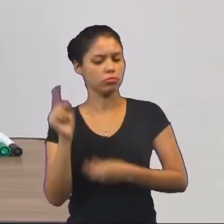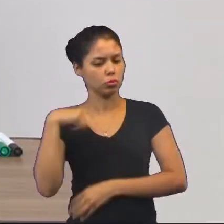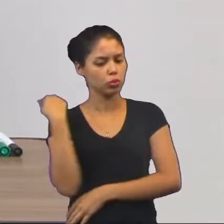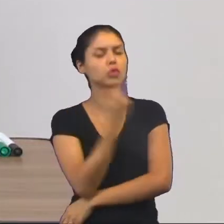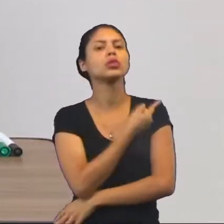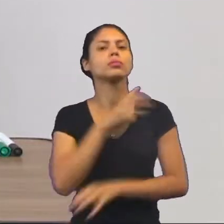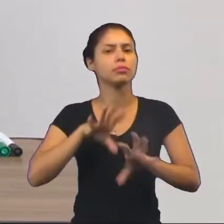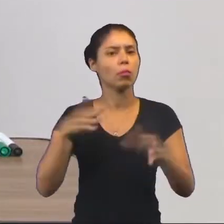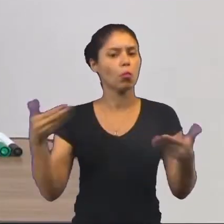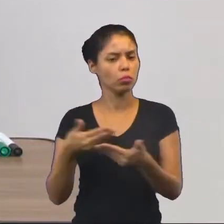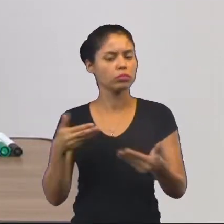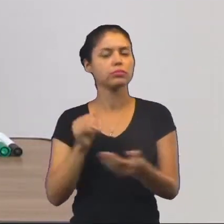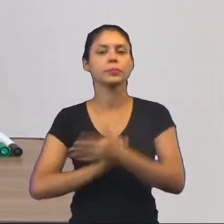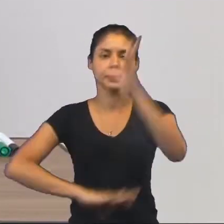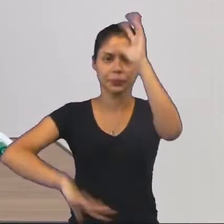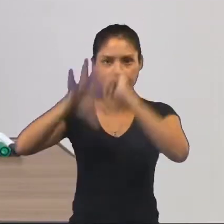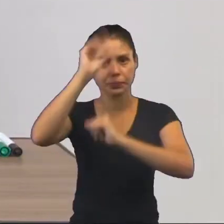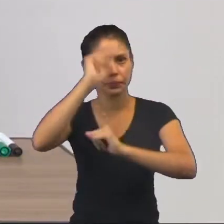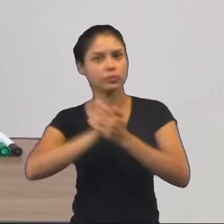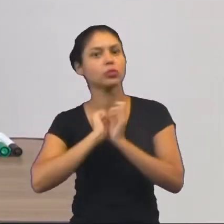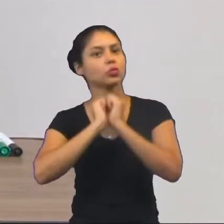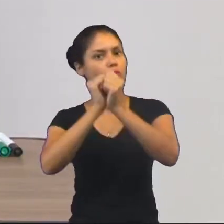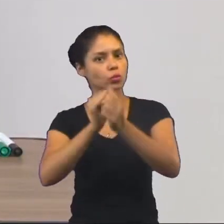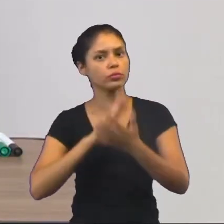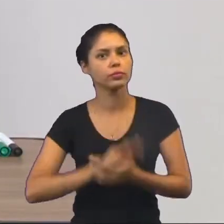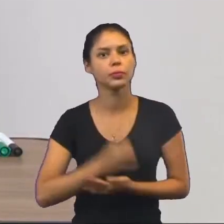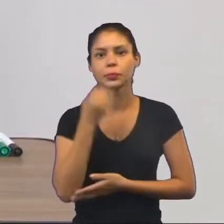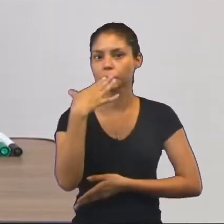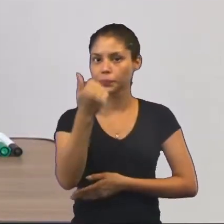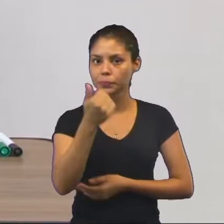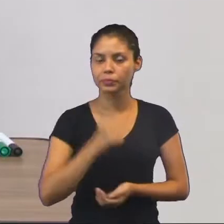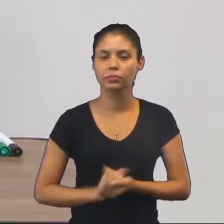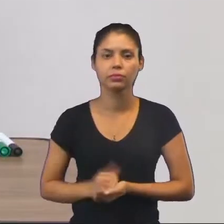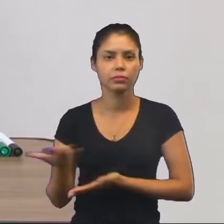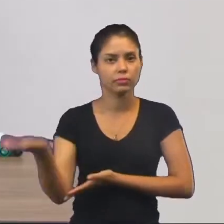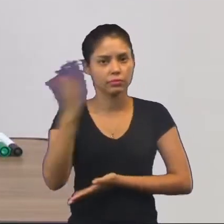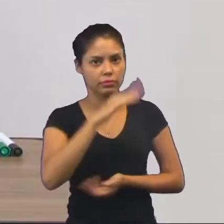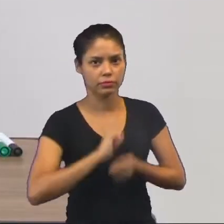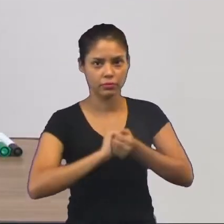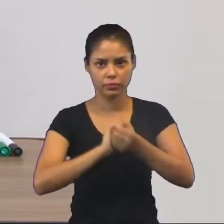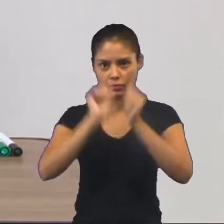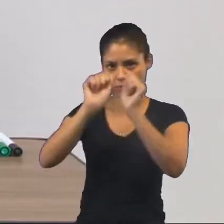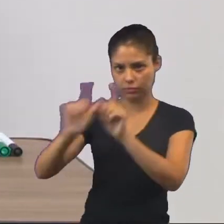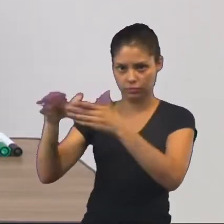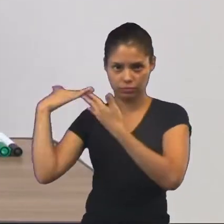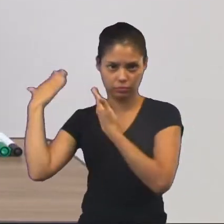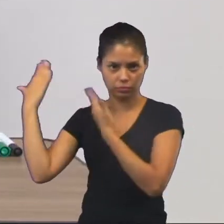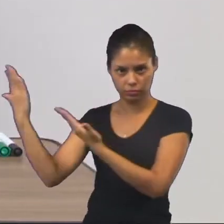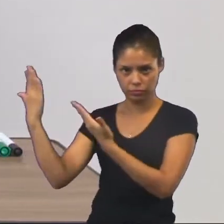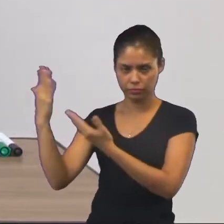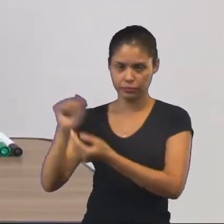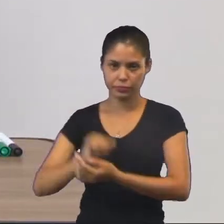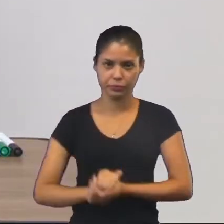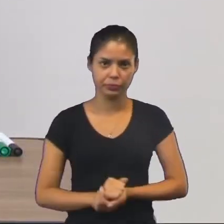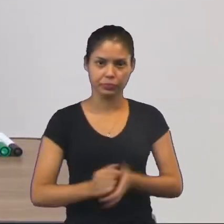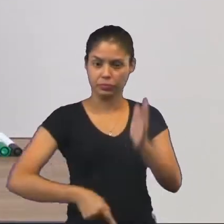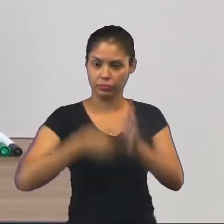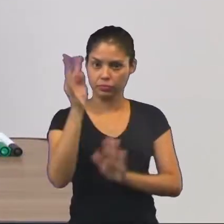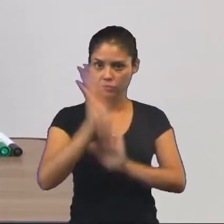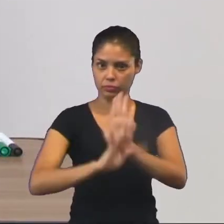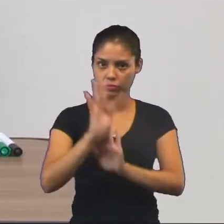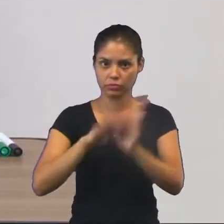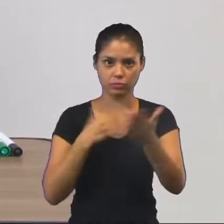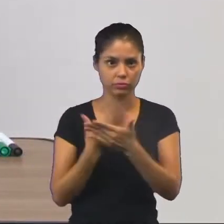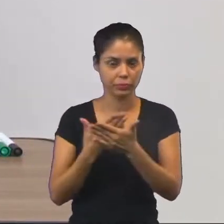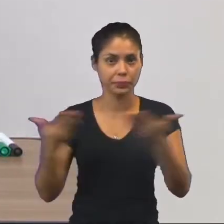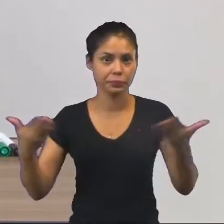nós estamos aqui hoje, para aprender juntos. Tudo bem? Então, vem comigo para o cartaz e vamos realizar a leitura do nosso primeiro texto